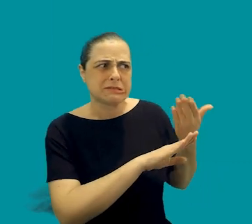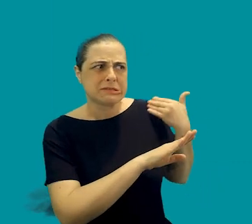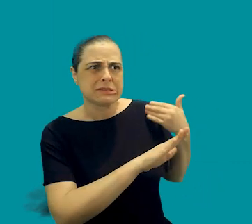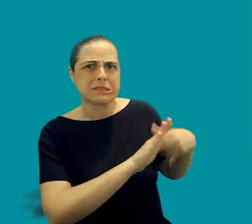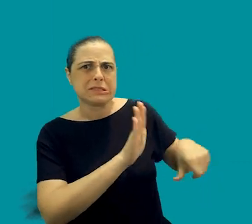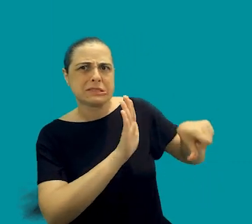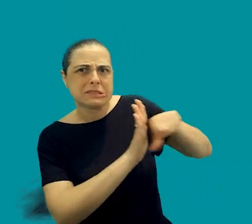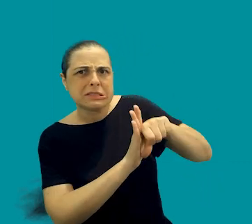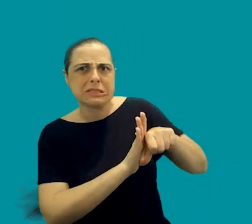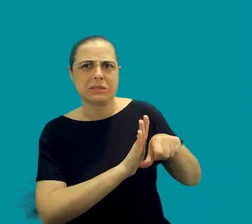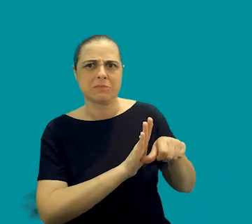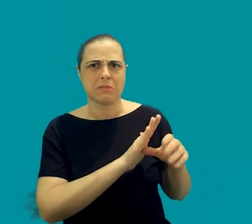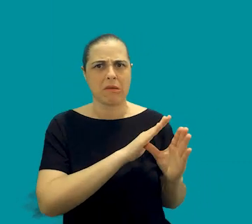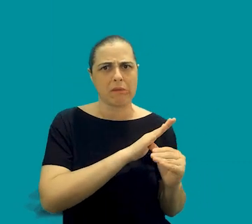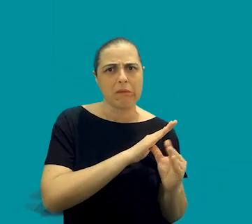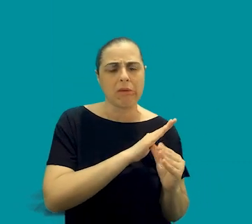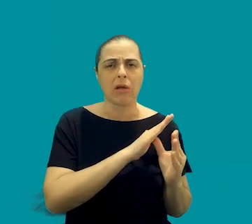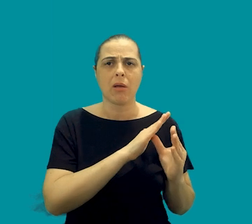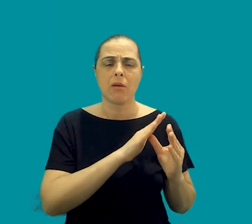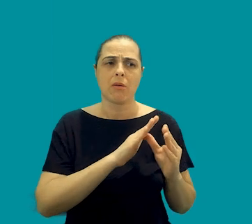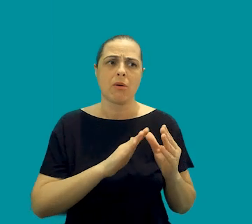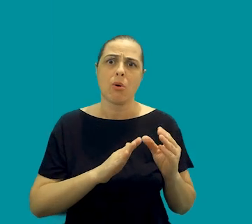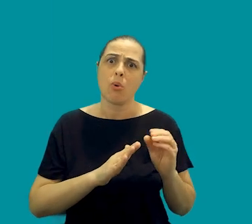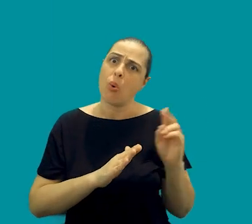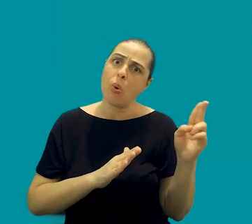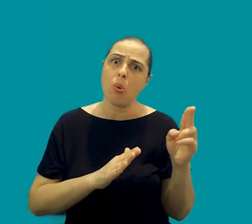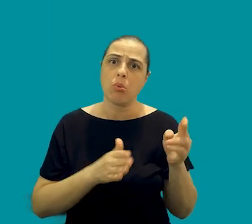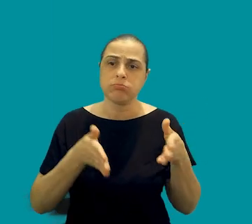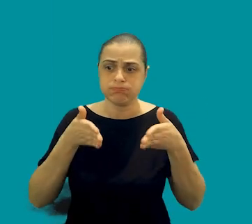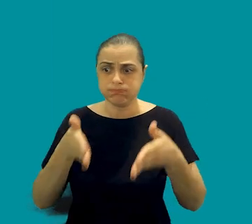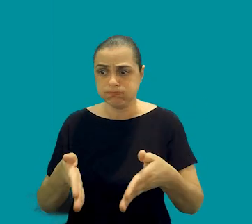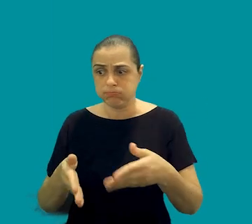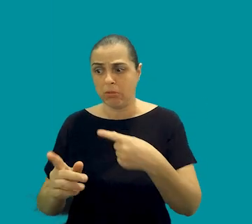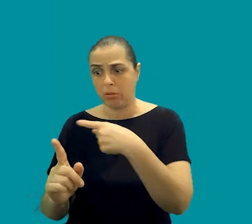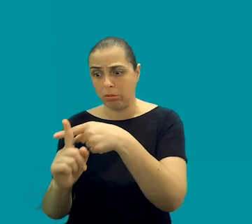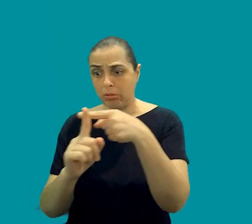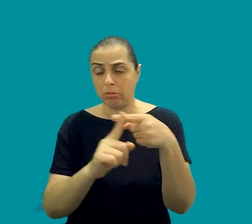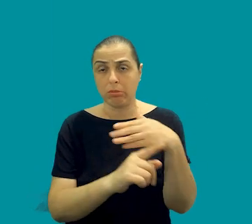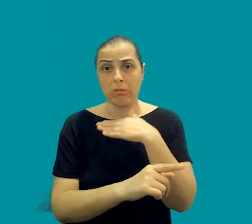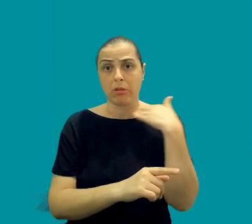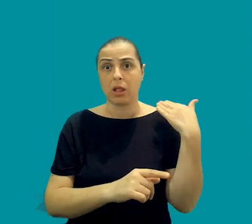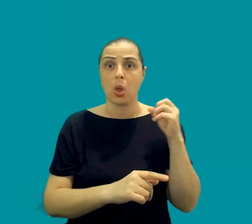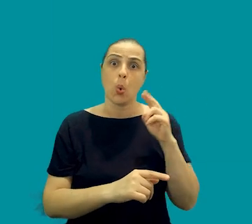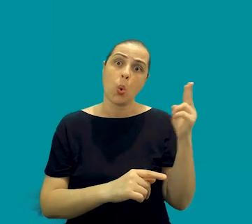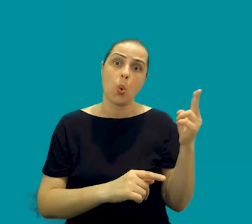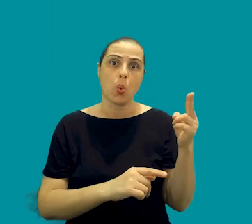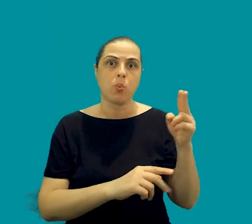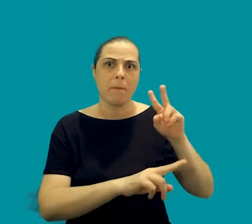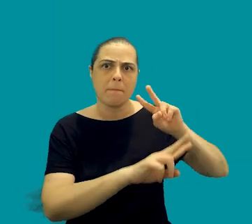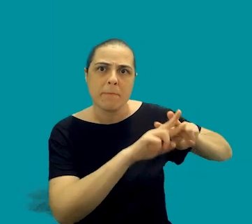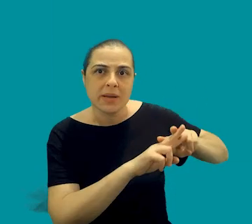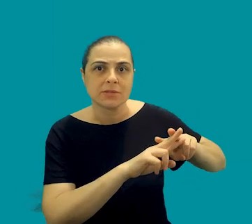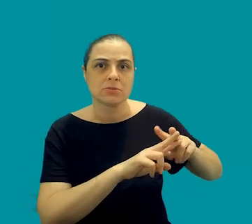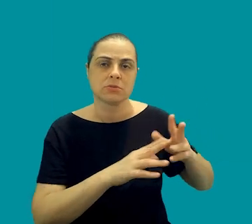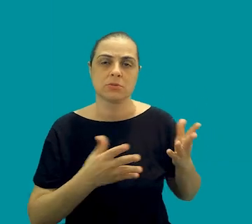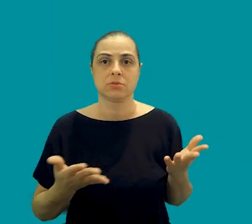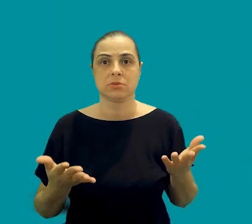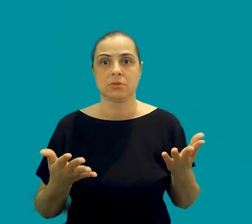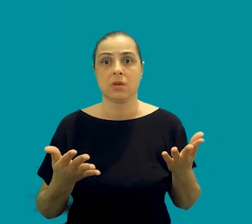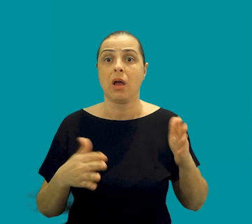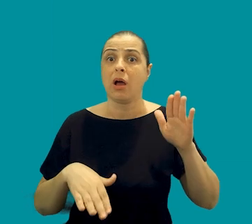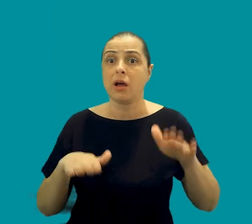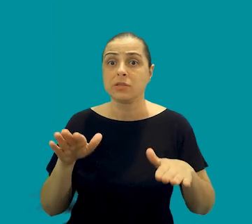rua, ou, na pior das hipóteses, cemitério e sistema prisional, que não é uma coisa cerebral, assim,